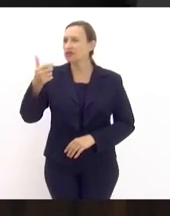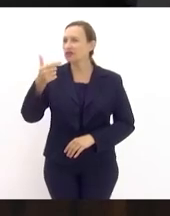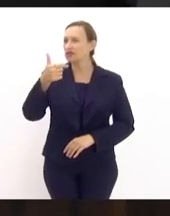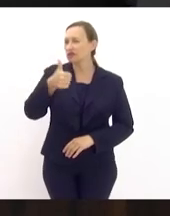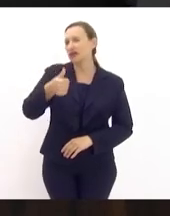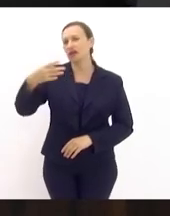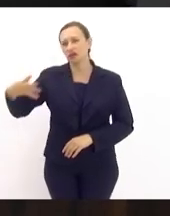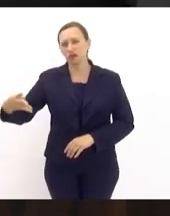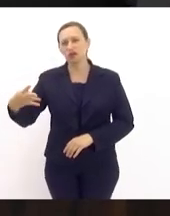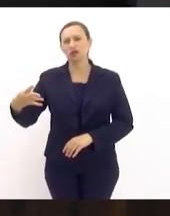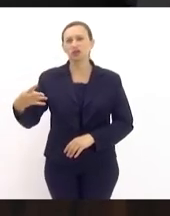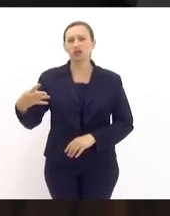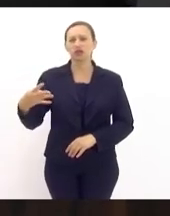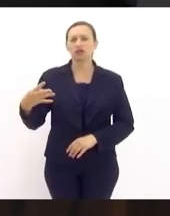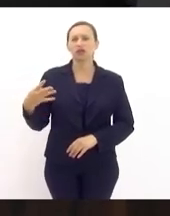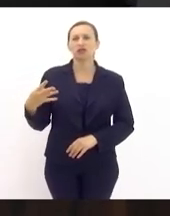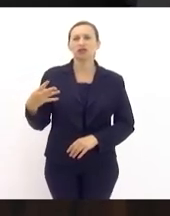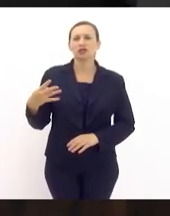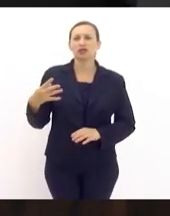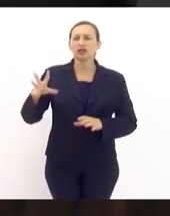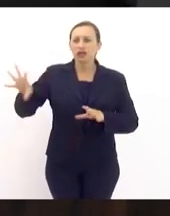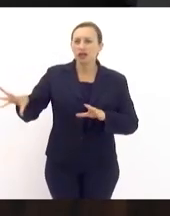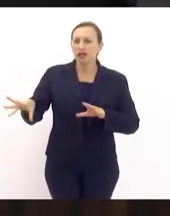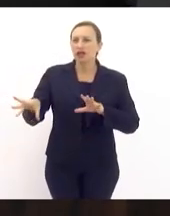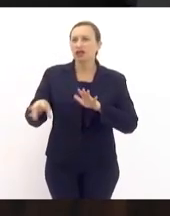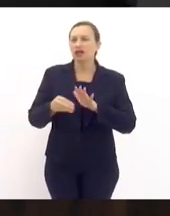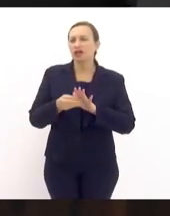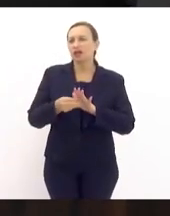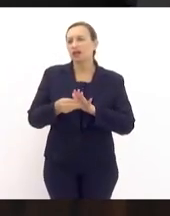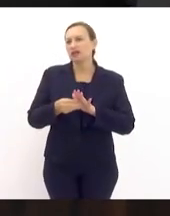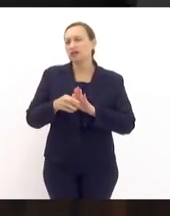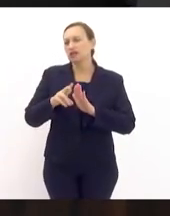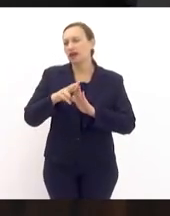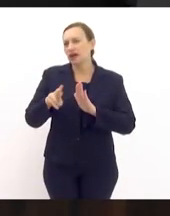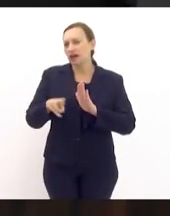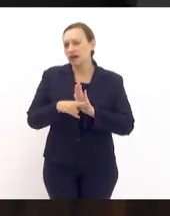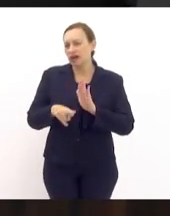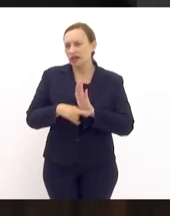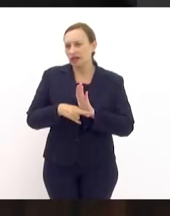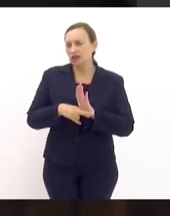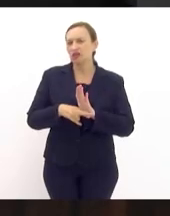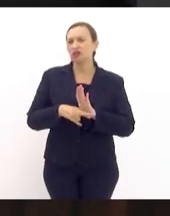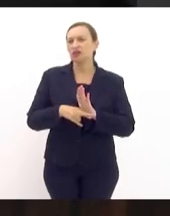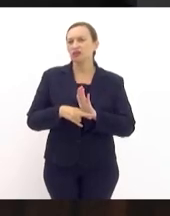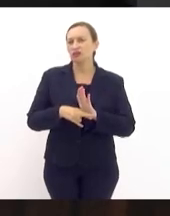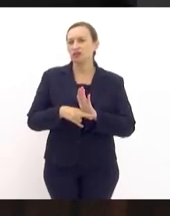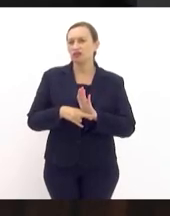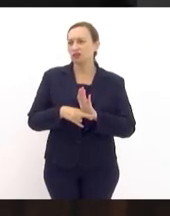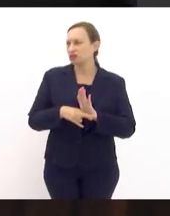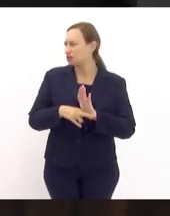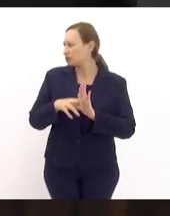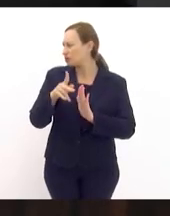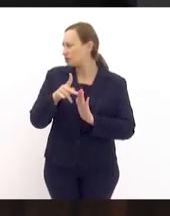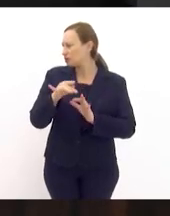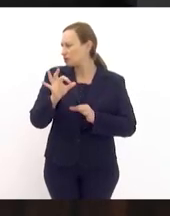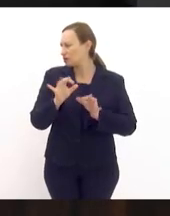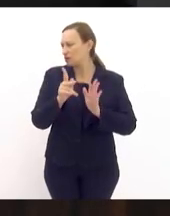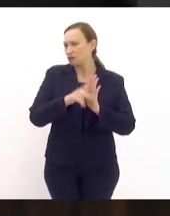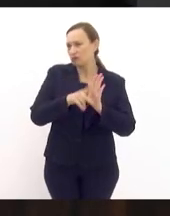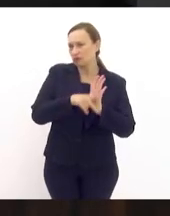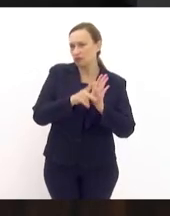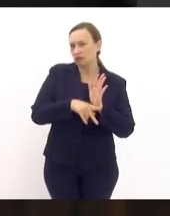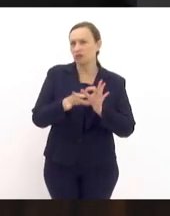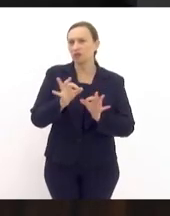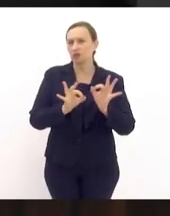2014, para acrescentar diretrizes a serem executadas pelo Programa Fluminense de Saúde do Pé Diabético, na forma